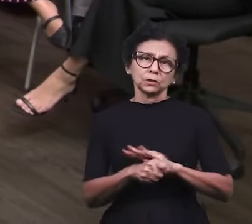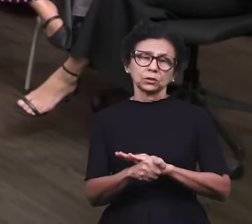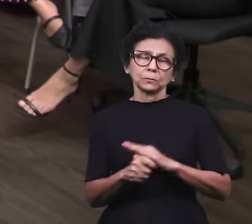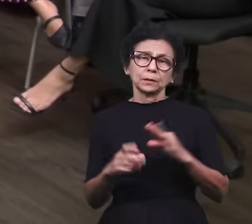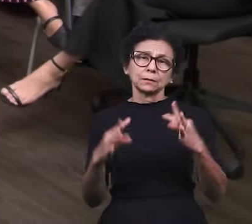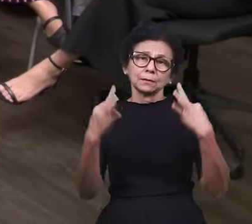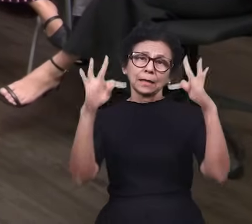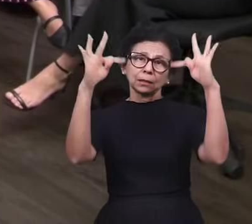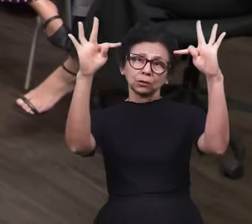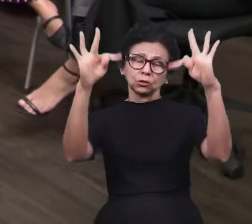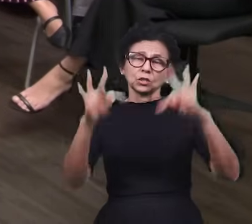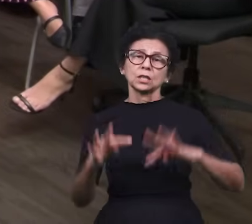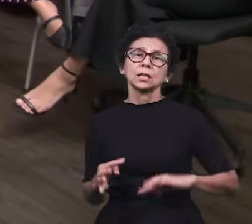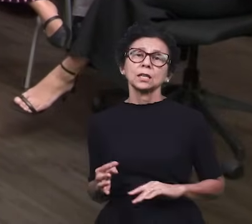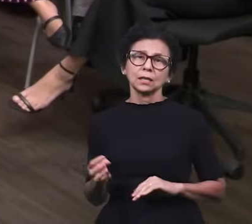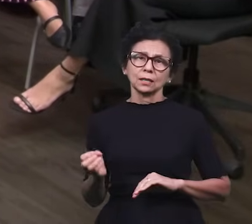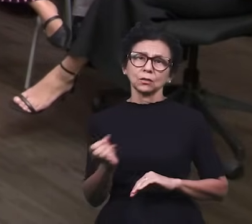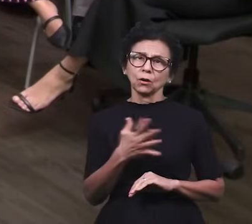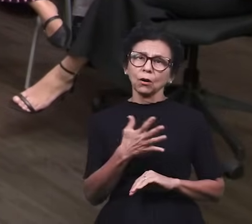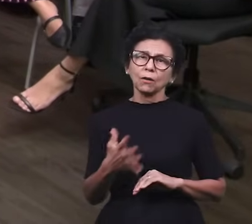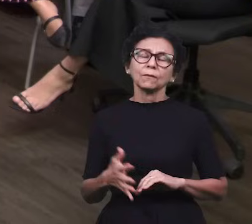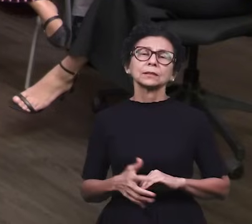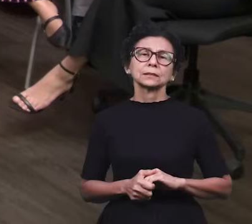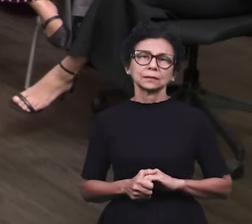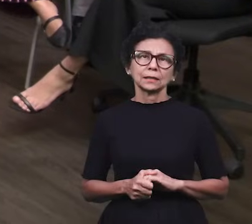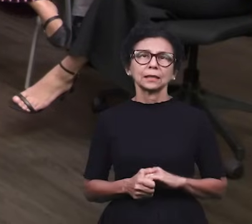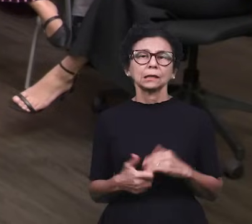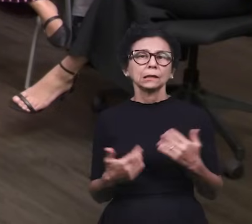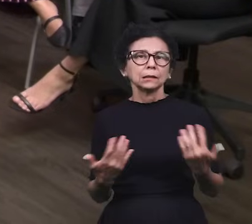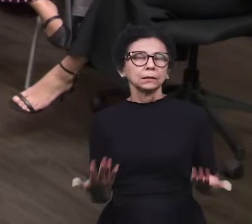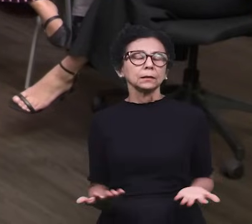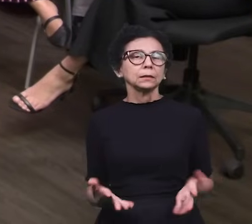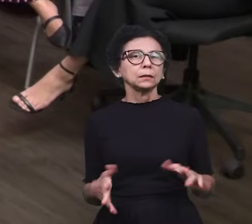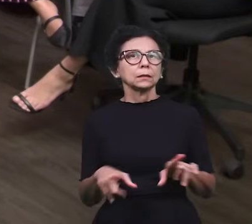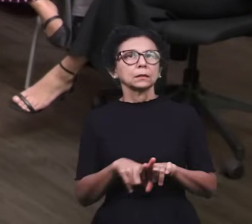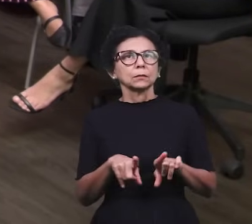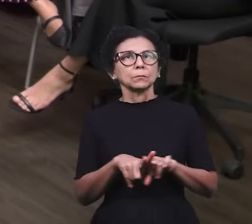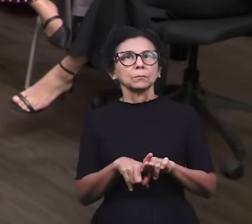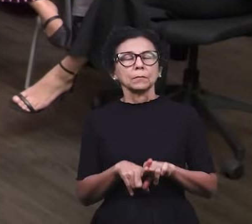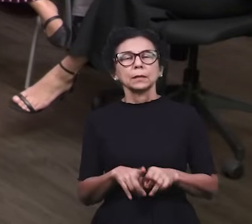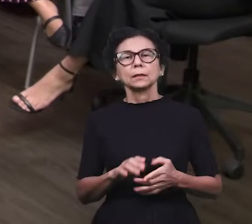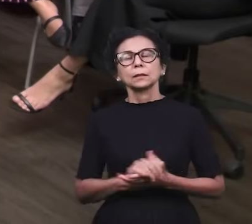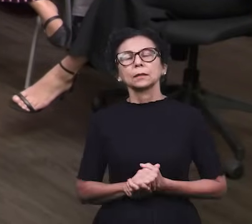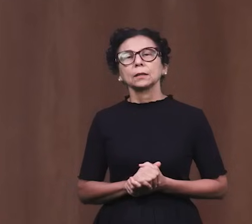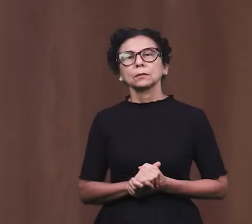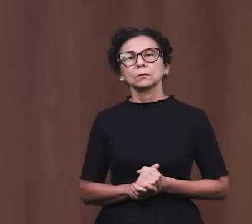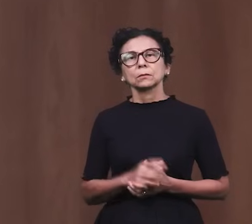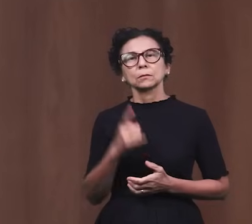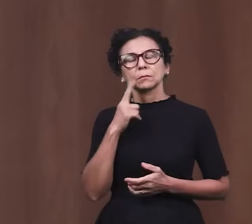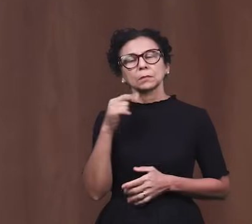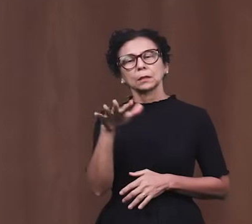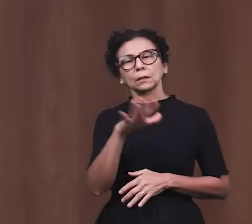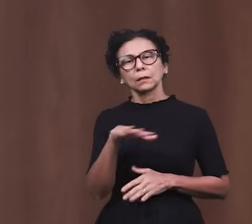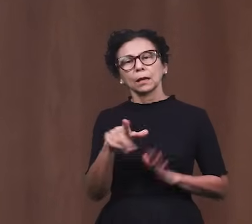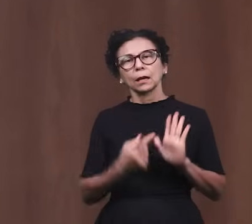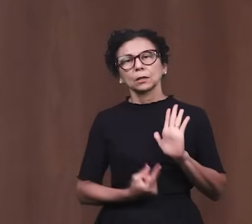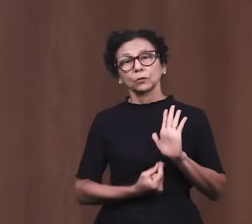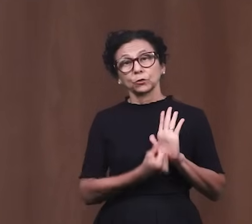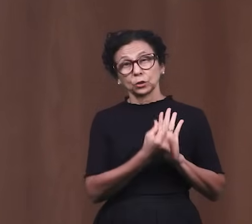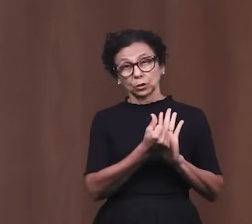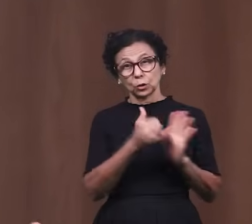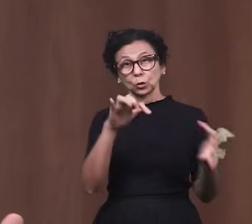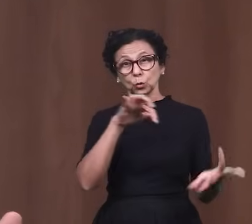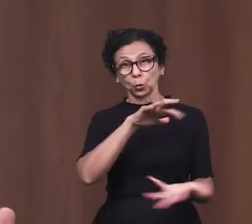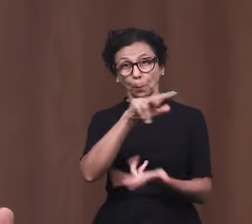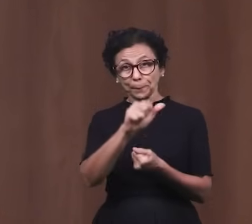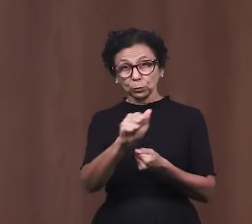mais está em voga hoje em dia são investimentos em tecnologia, inovação, né? E não à toa, a principal valorização que